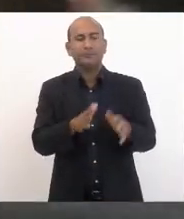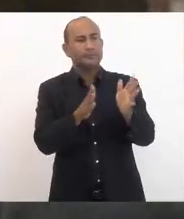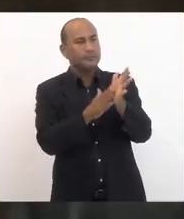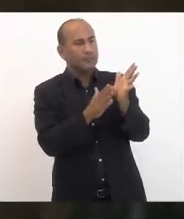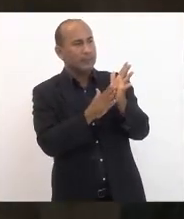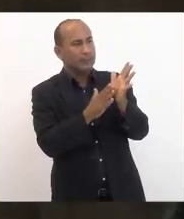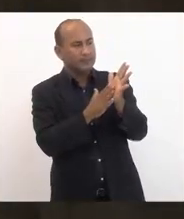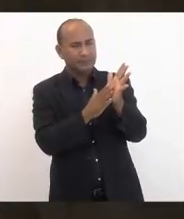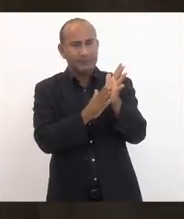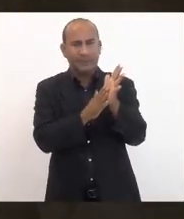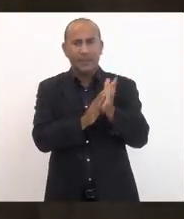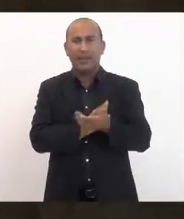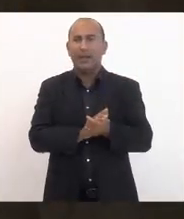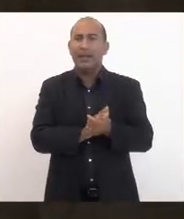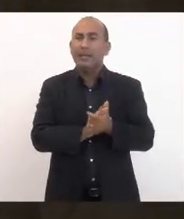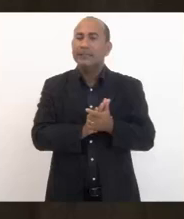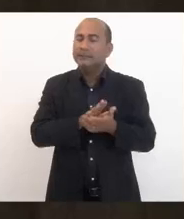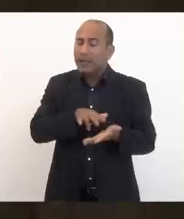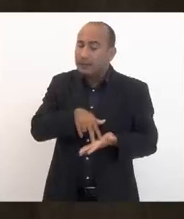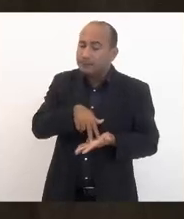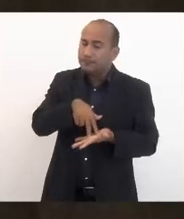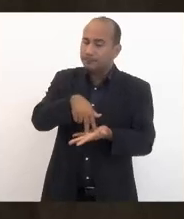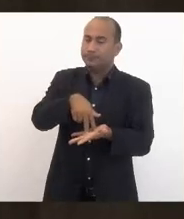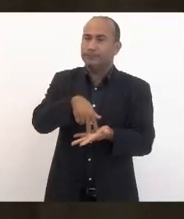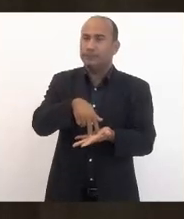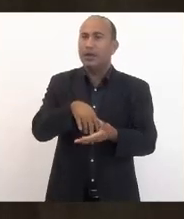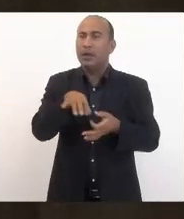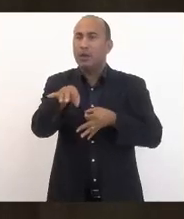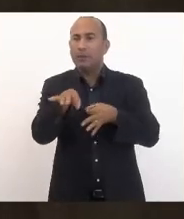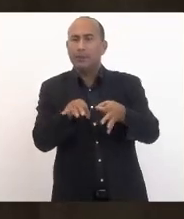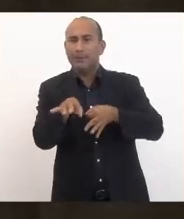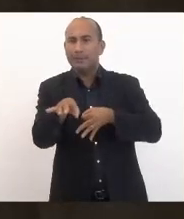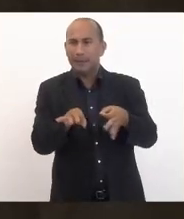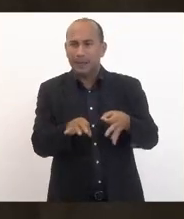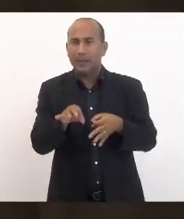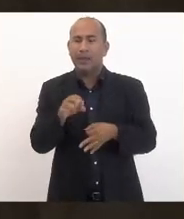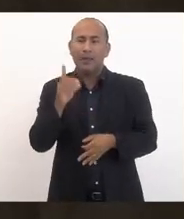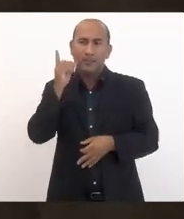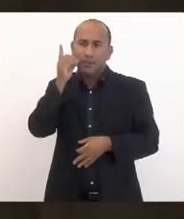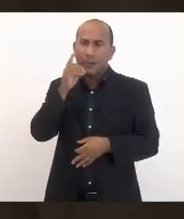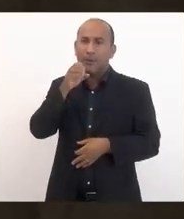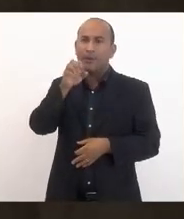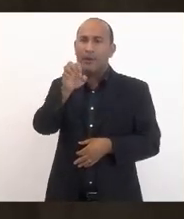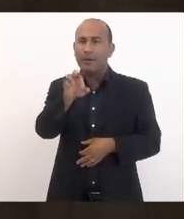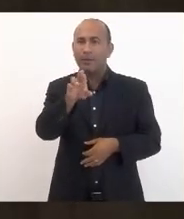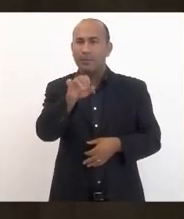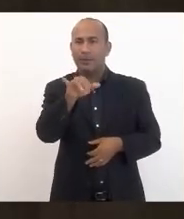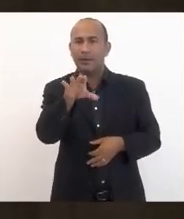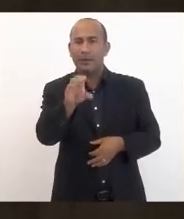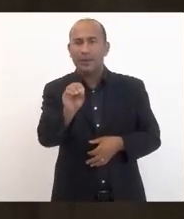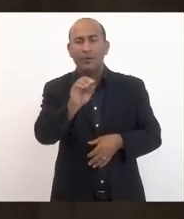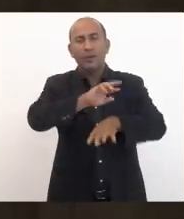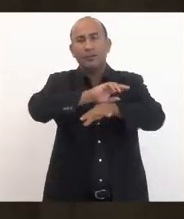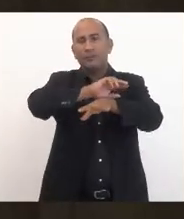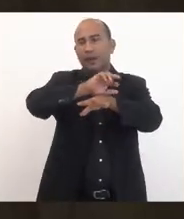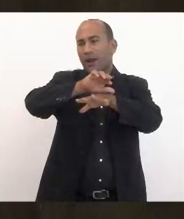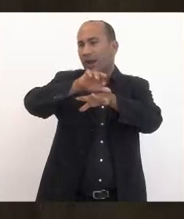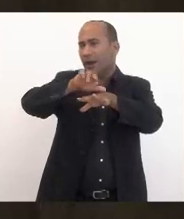parabenizar e apoiar o projeto do deputado Eurico Júnior e de vários